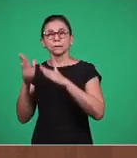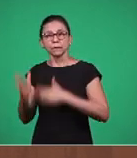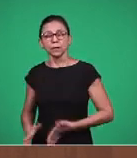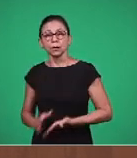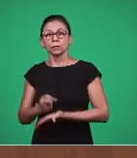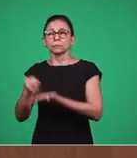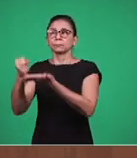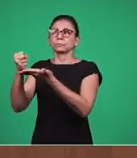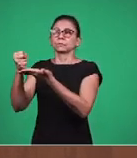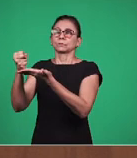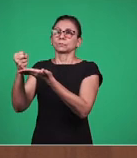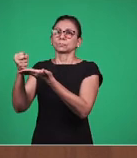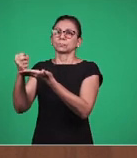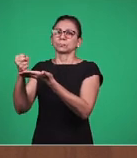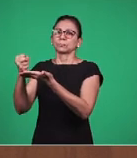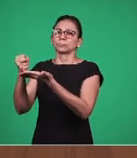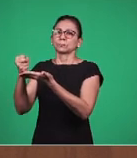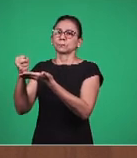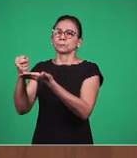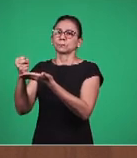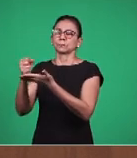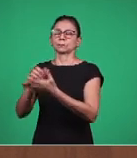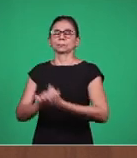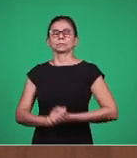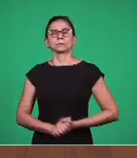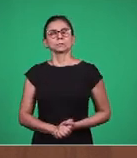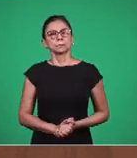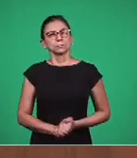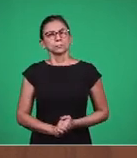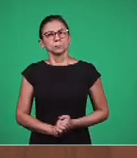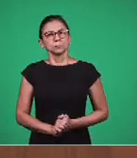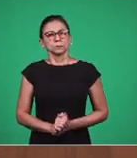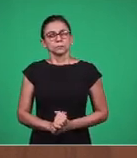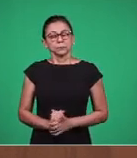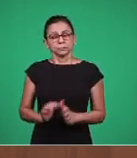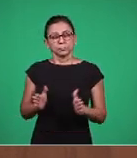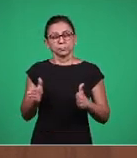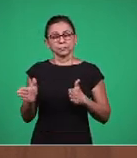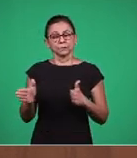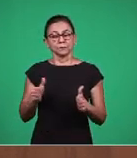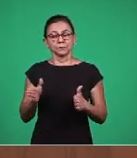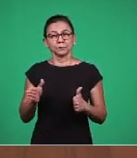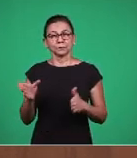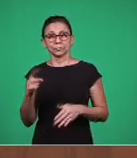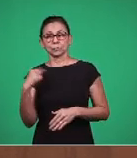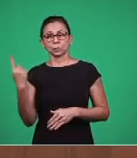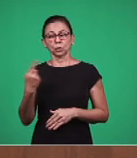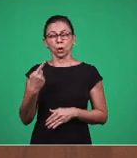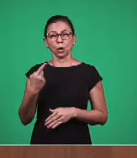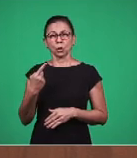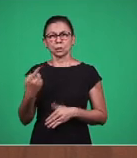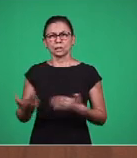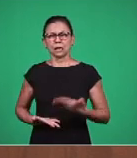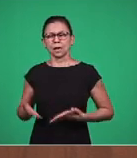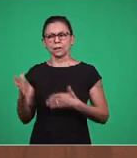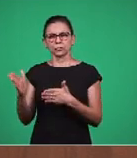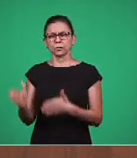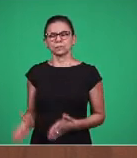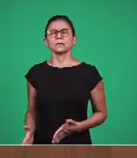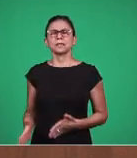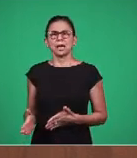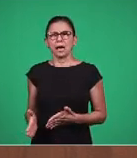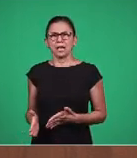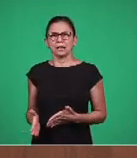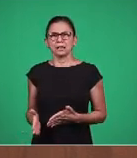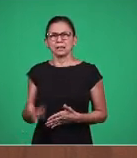Esse momento é um momento ditoso, esperado pela igreja, pelos fiéis, por aqueles que não estão conformados com o